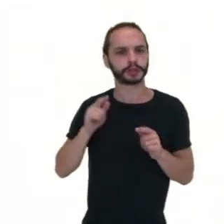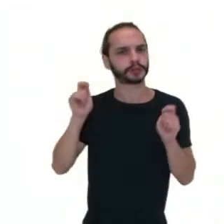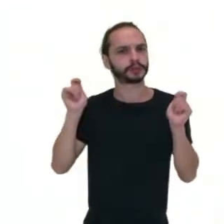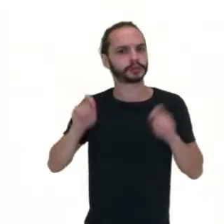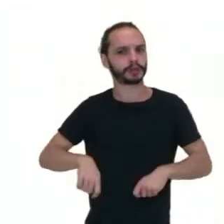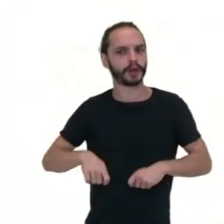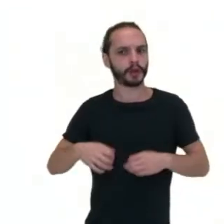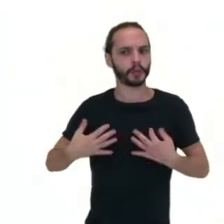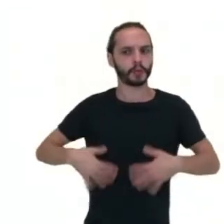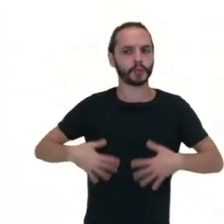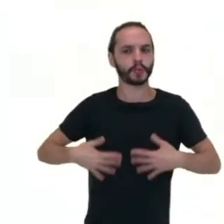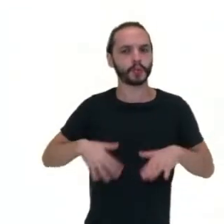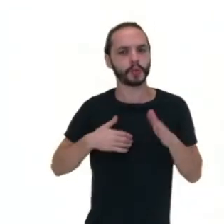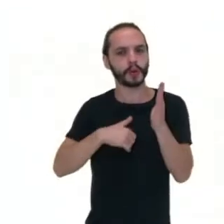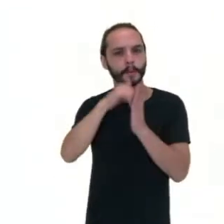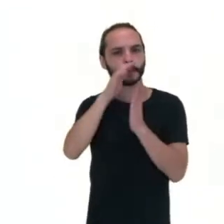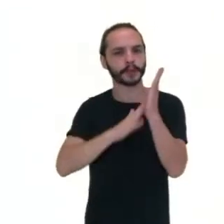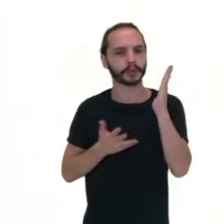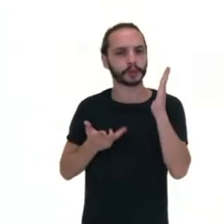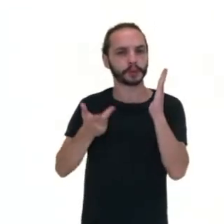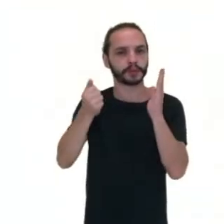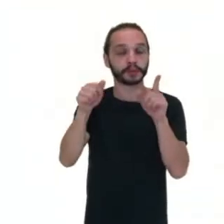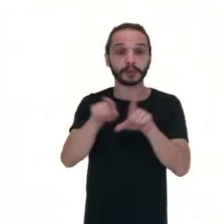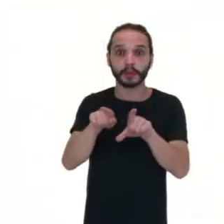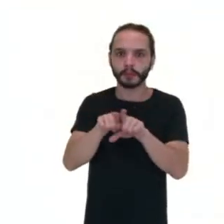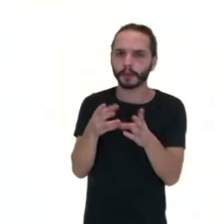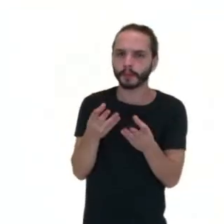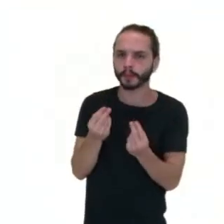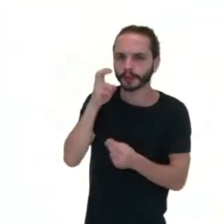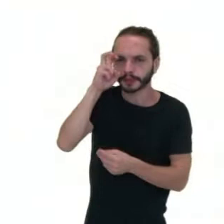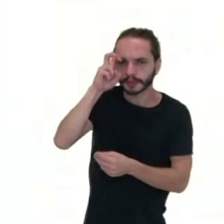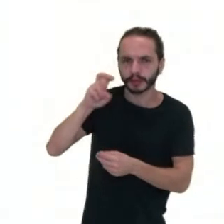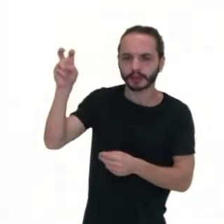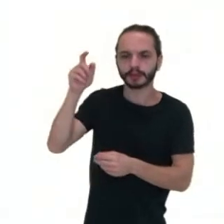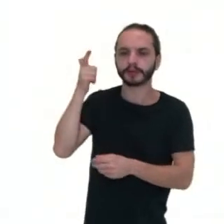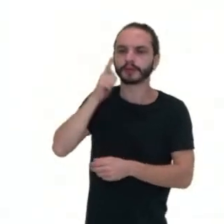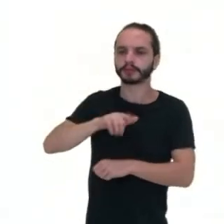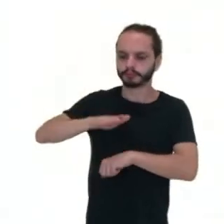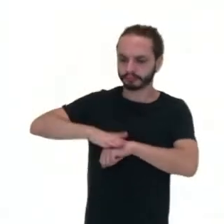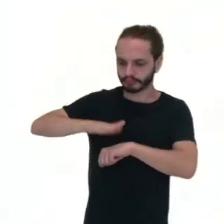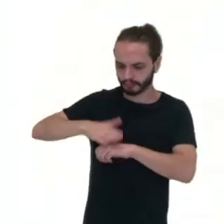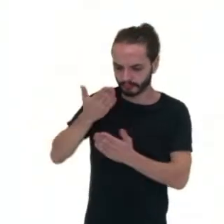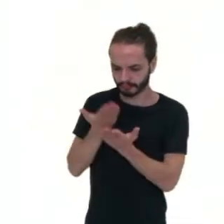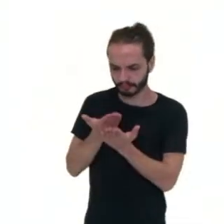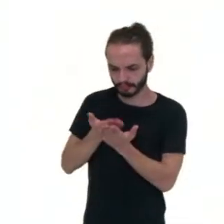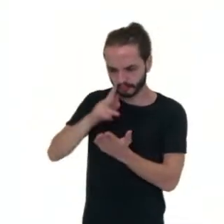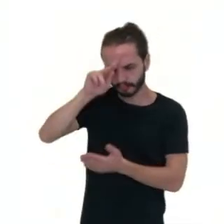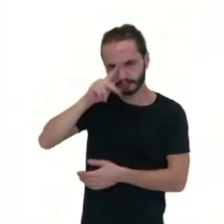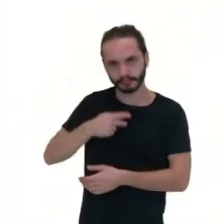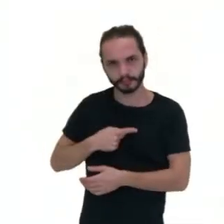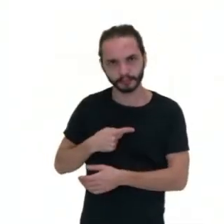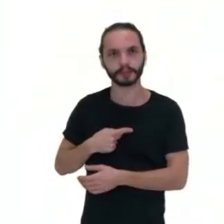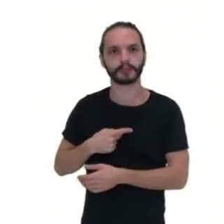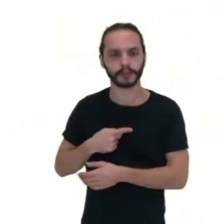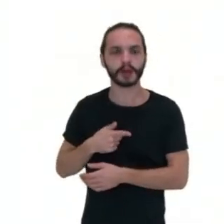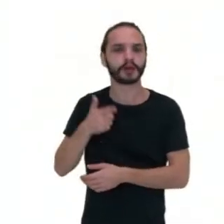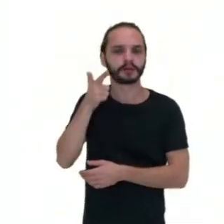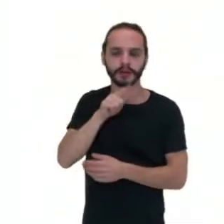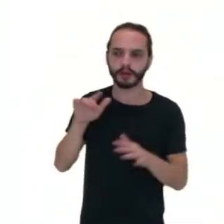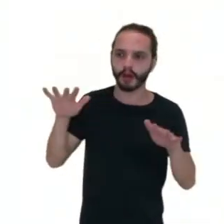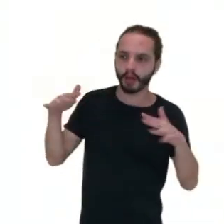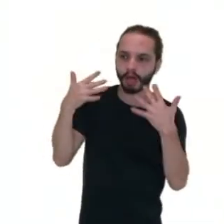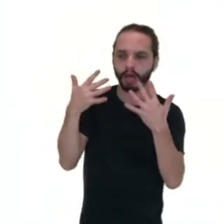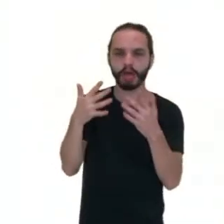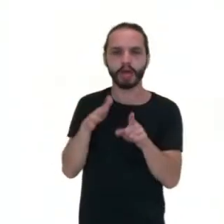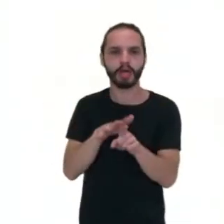era uma pessoa extremamente inteligente, ele se torna um autodidata, ou seja, ele é uma pessoa popular, ele tinha uma grande aparência,